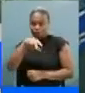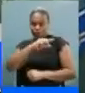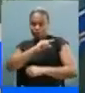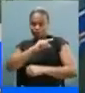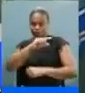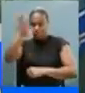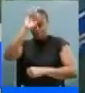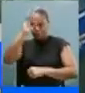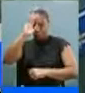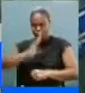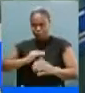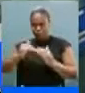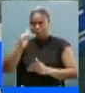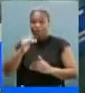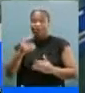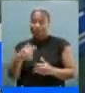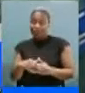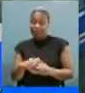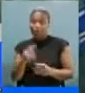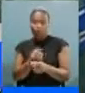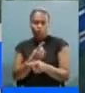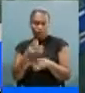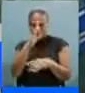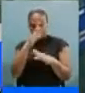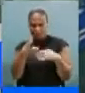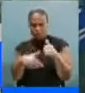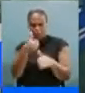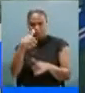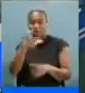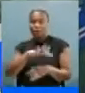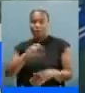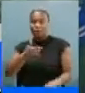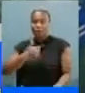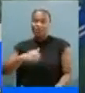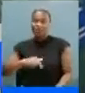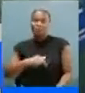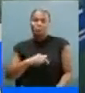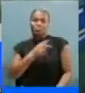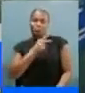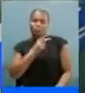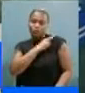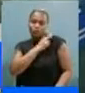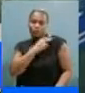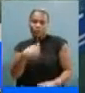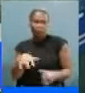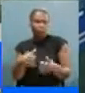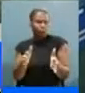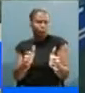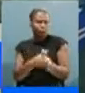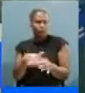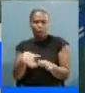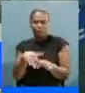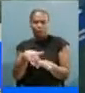Forças Armadas, as coisas têm corrido da melhor forma, os comandos têm engajado em todas as